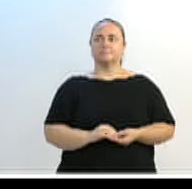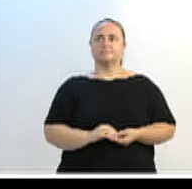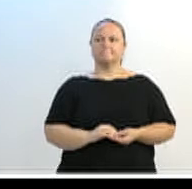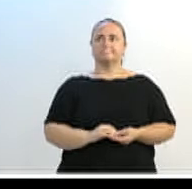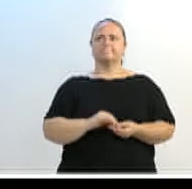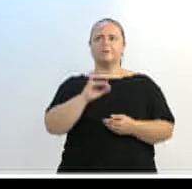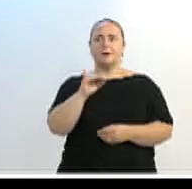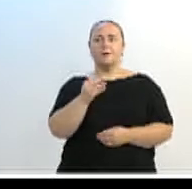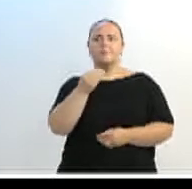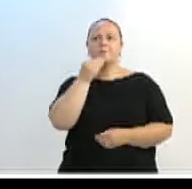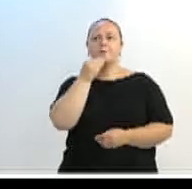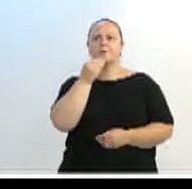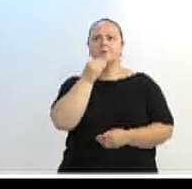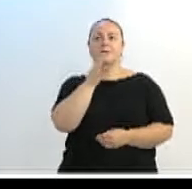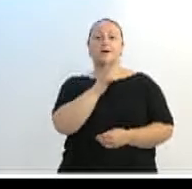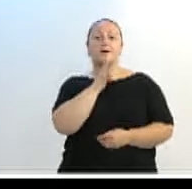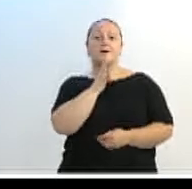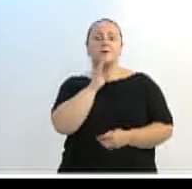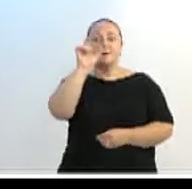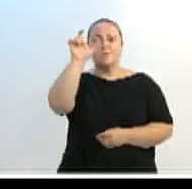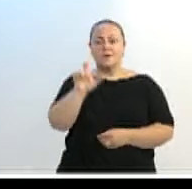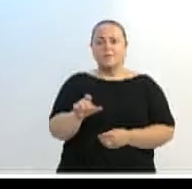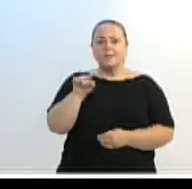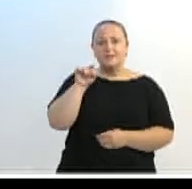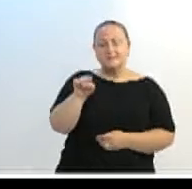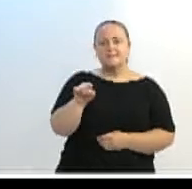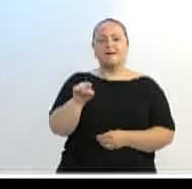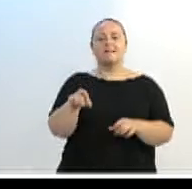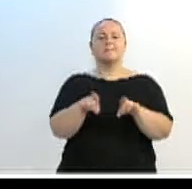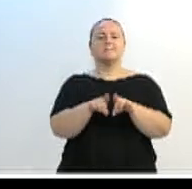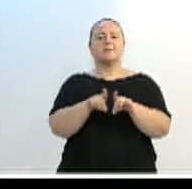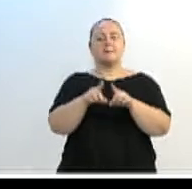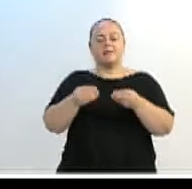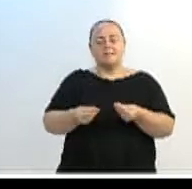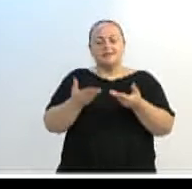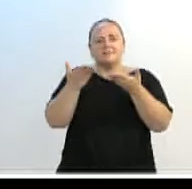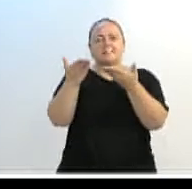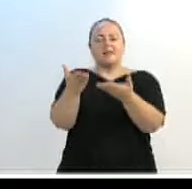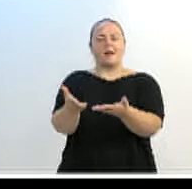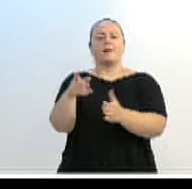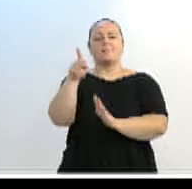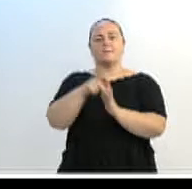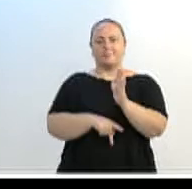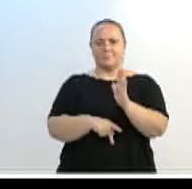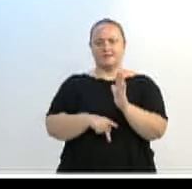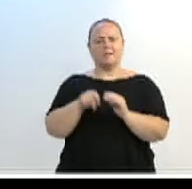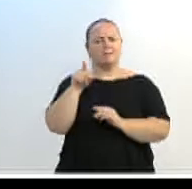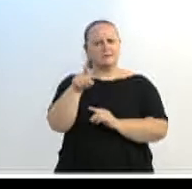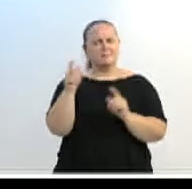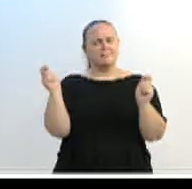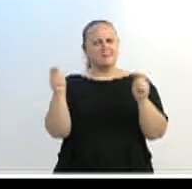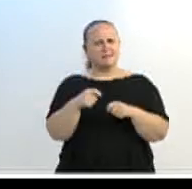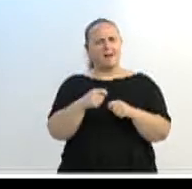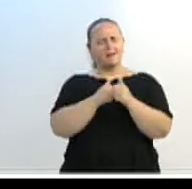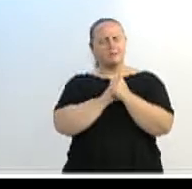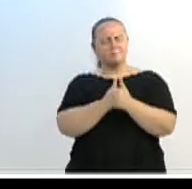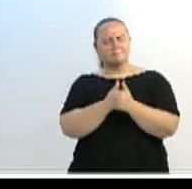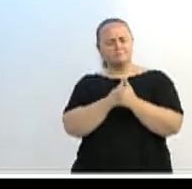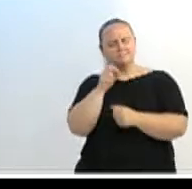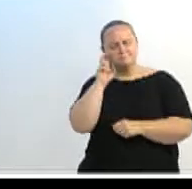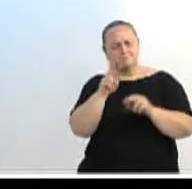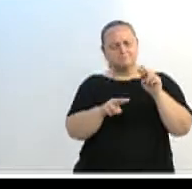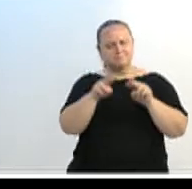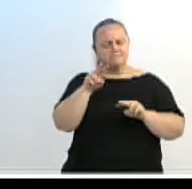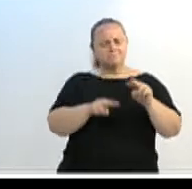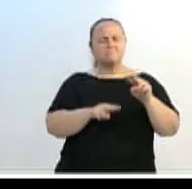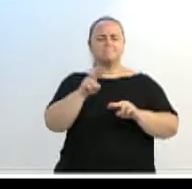oportunidade de conhecê-la e entregar projetos da nossa cidade, de a deputada poder estar acompanhando ações,